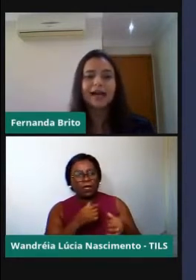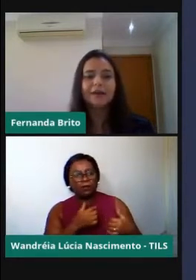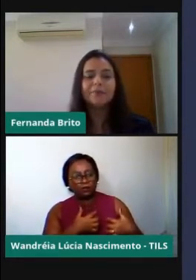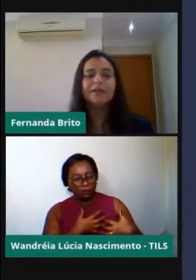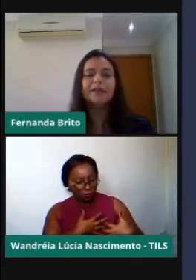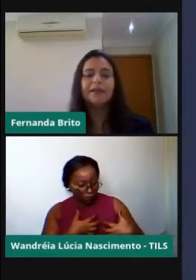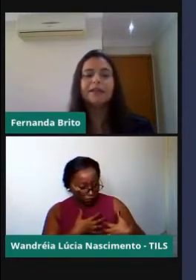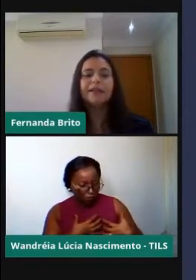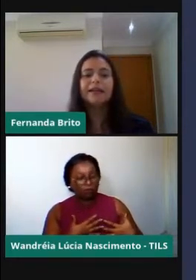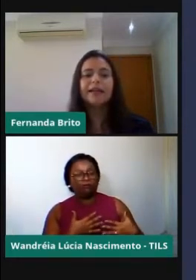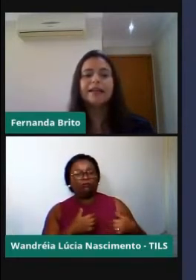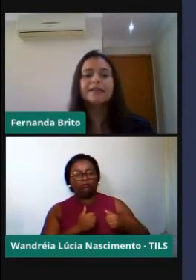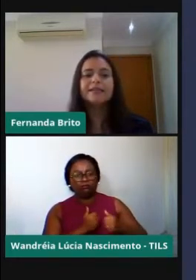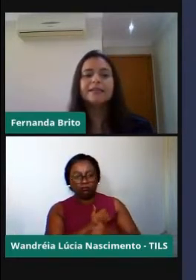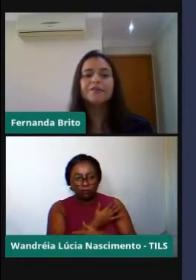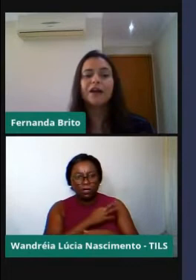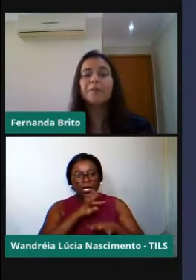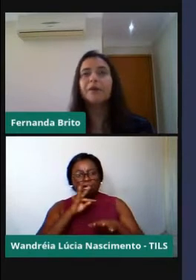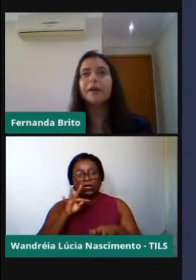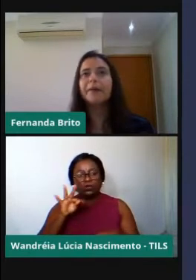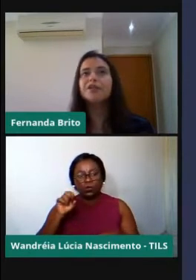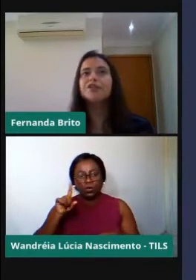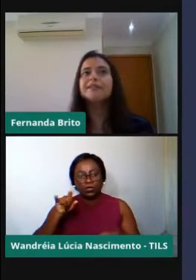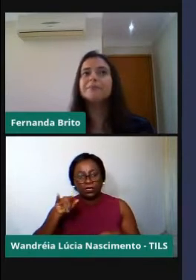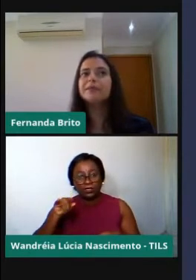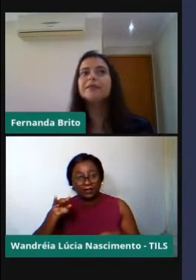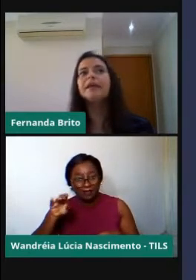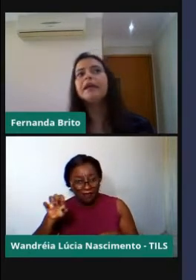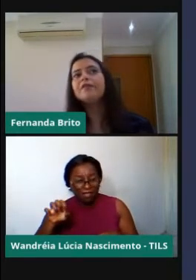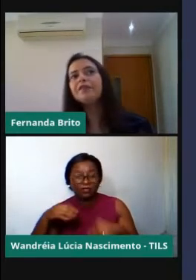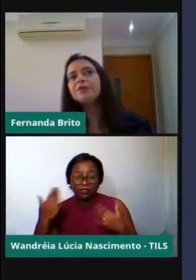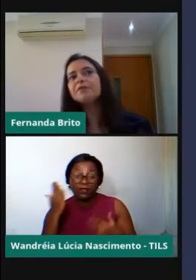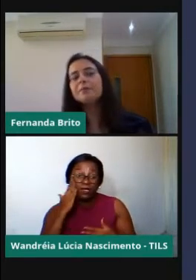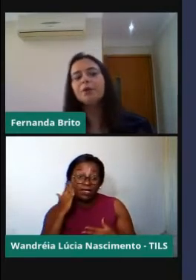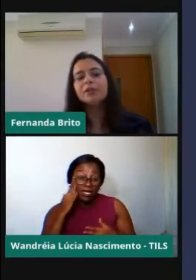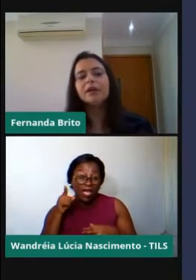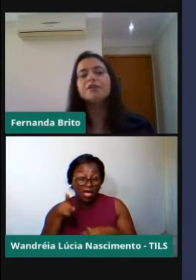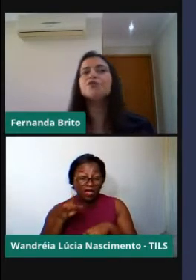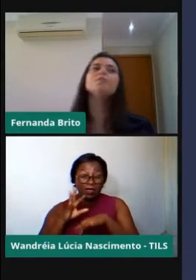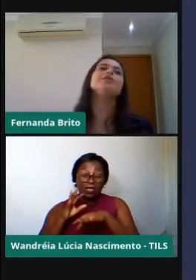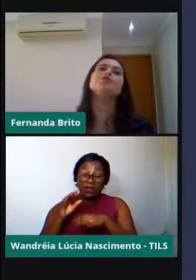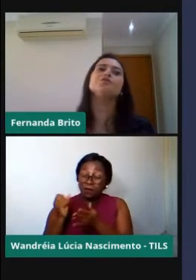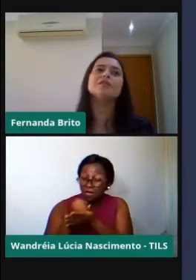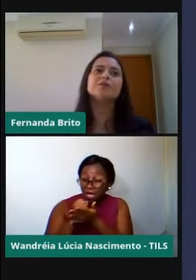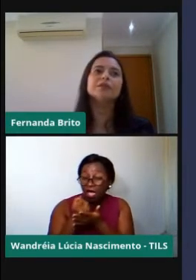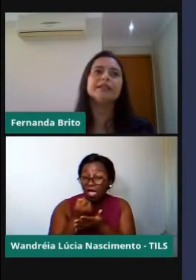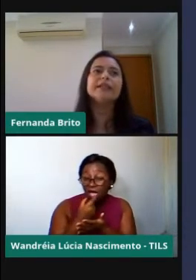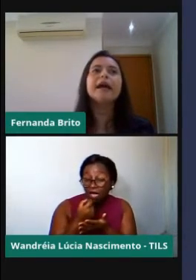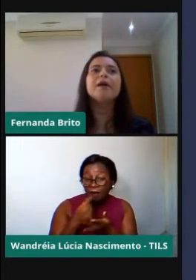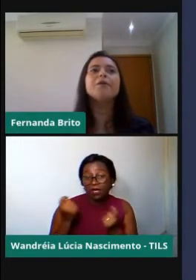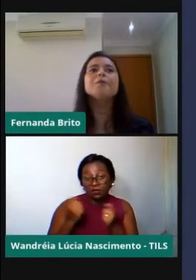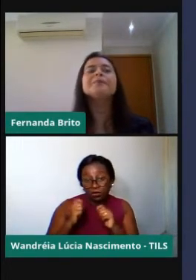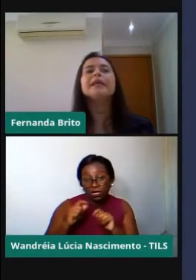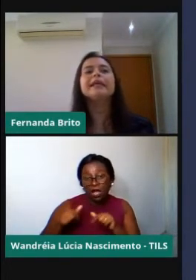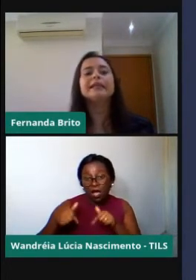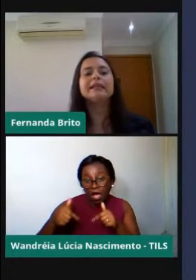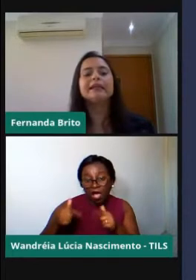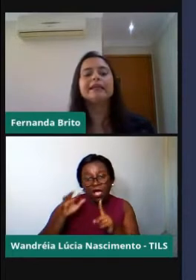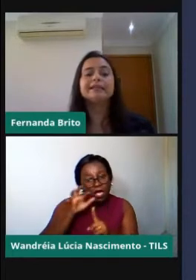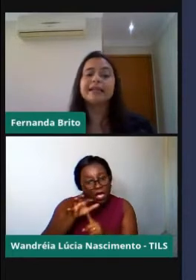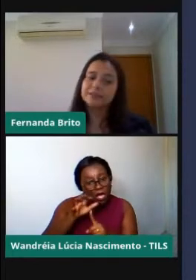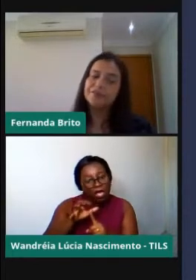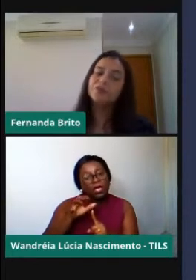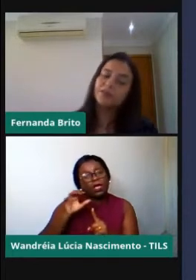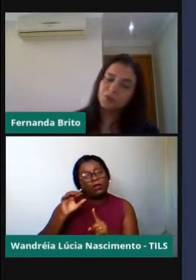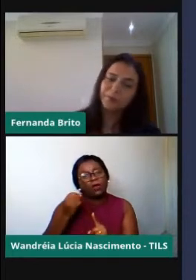a gente sabe que esse fármaco é capaz de exibir efeitos importantes sobre a disfunção endotelial,